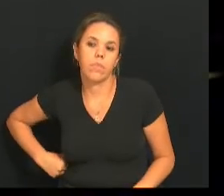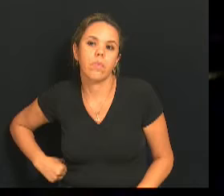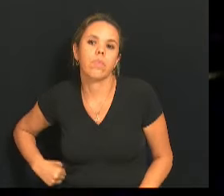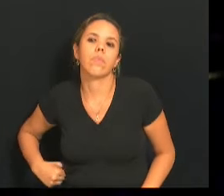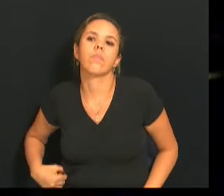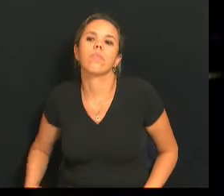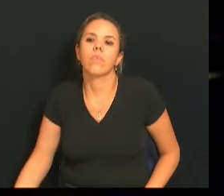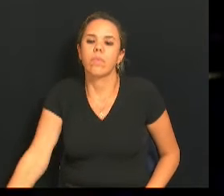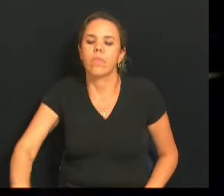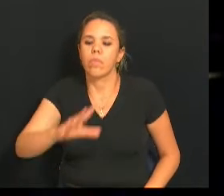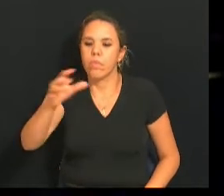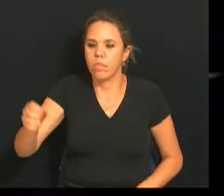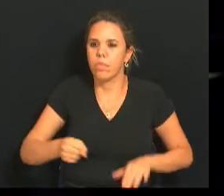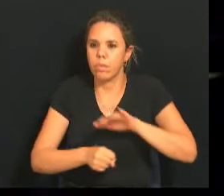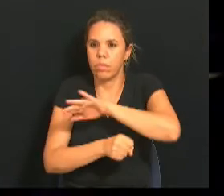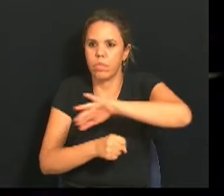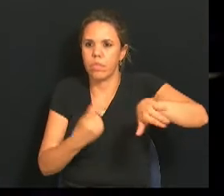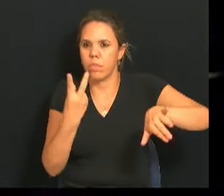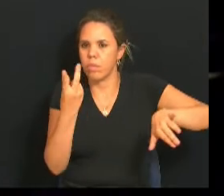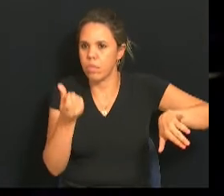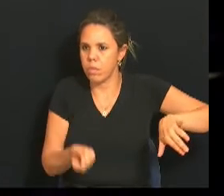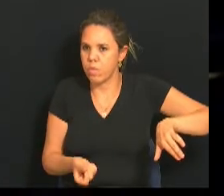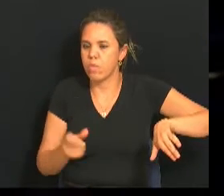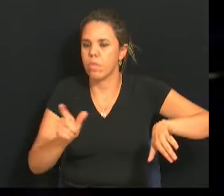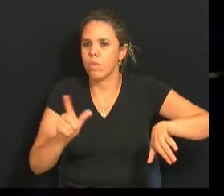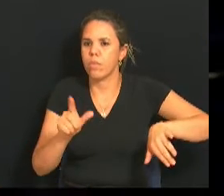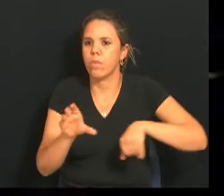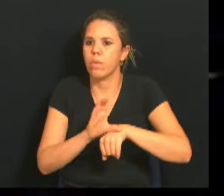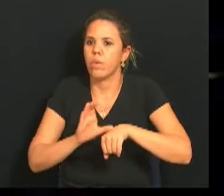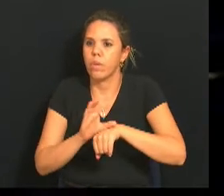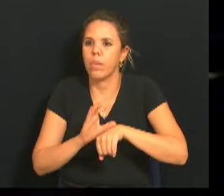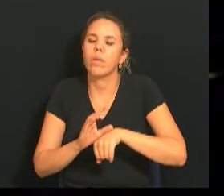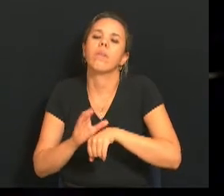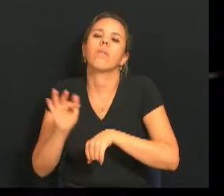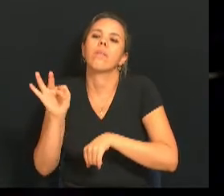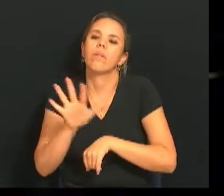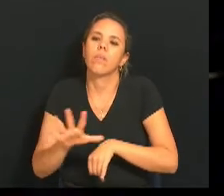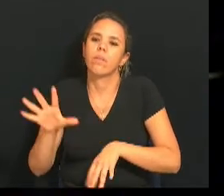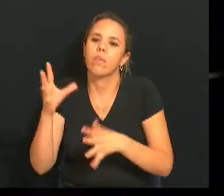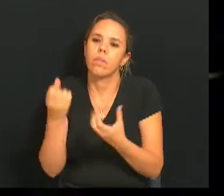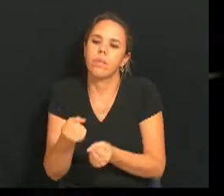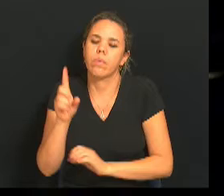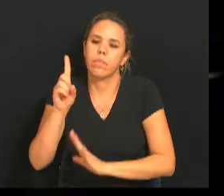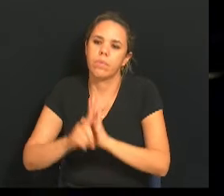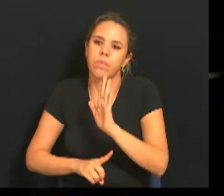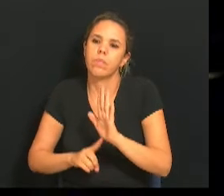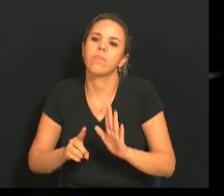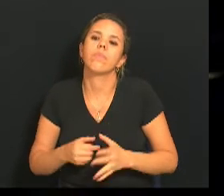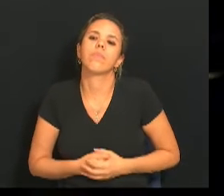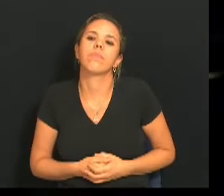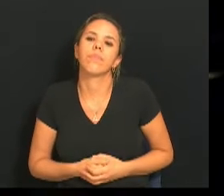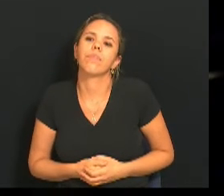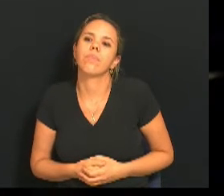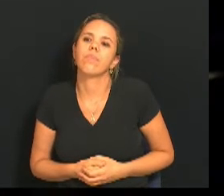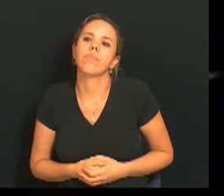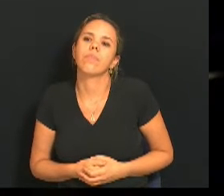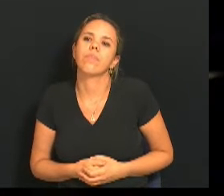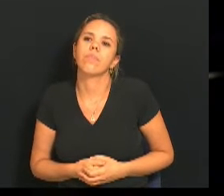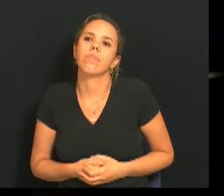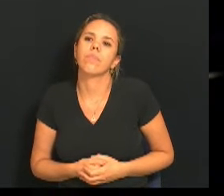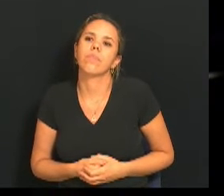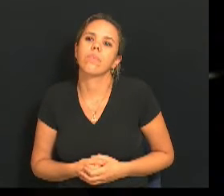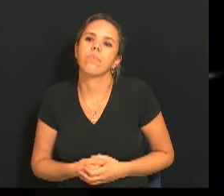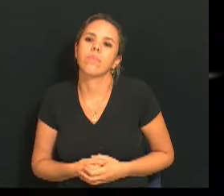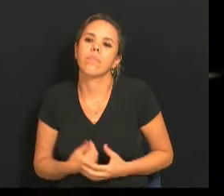de 2016, acho que a lógica da Constituição de universalização dos direitos sociais, ela está sobre um desmonte e um